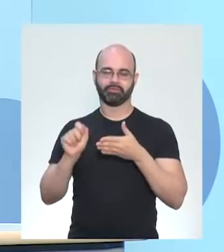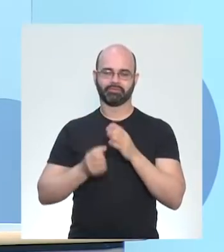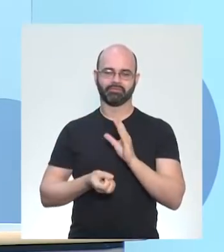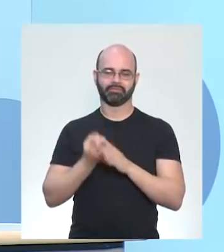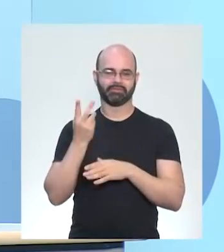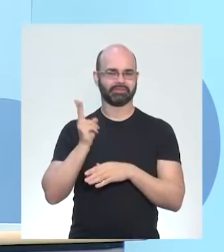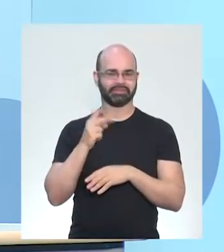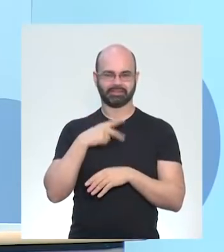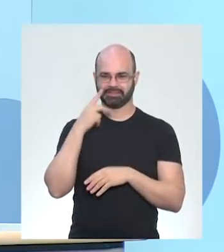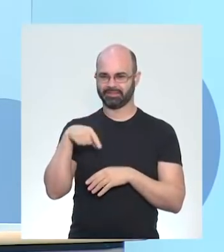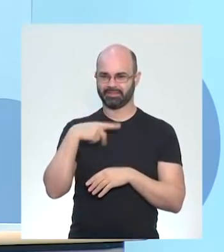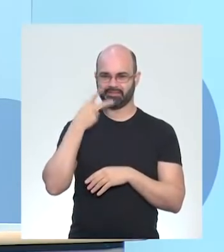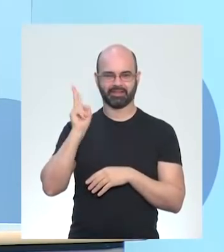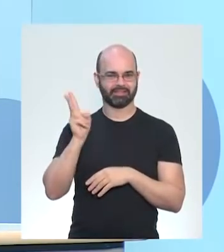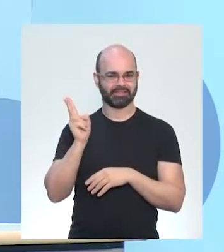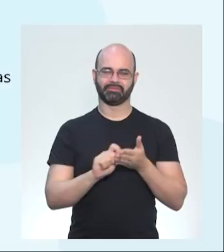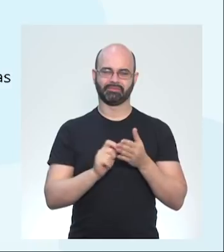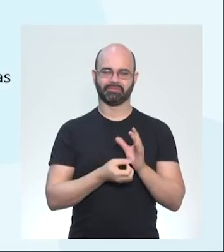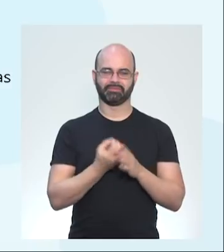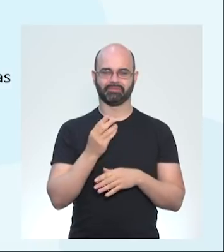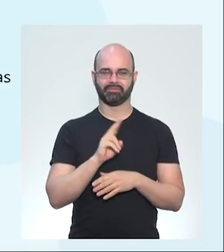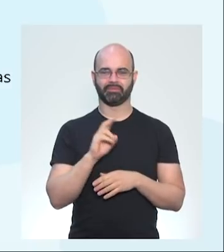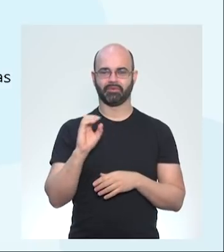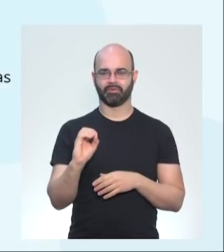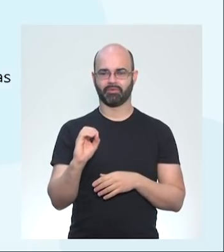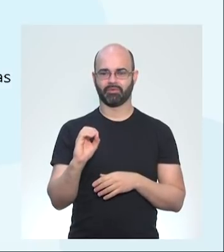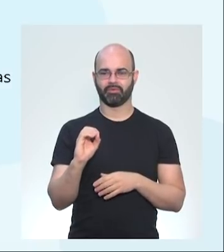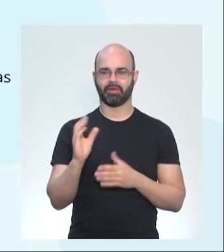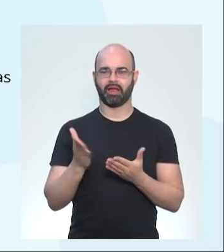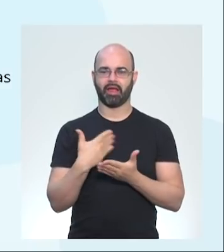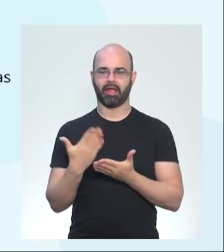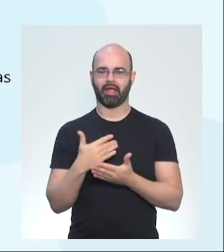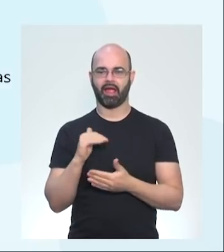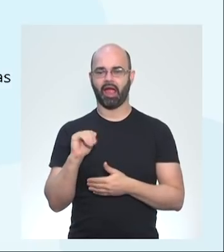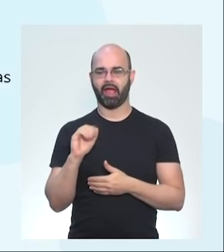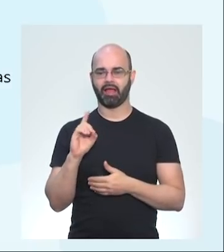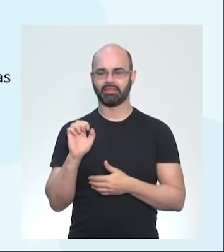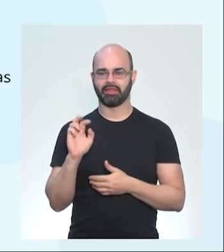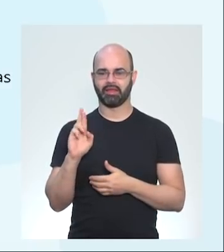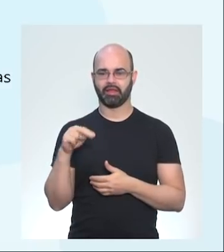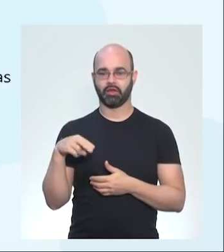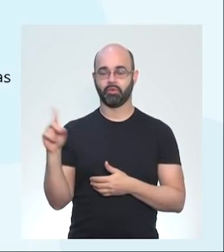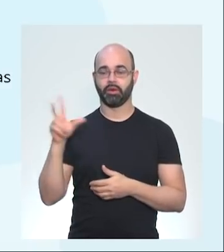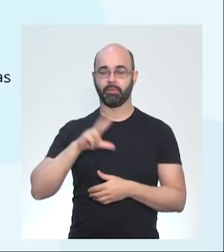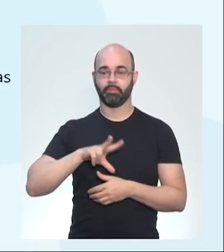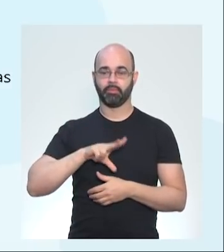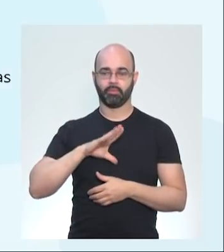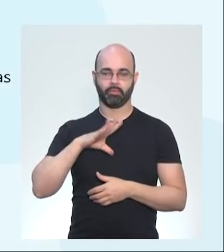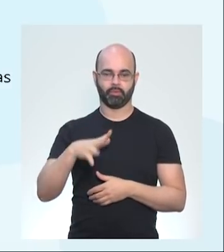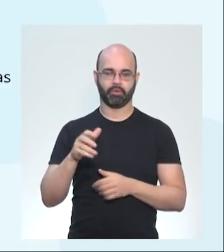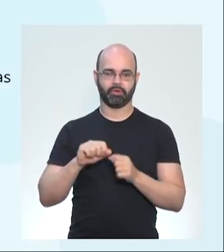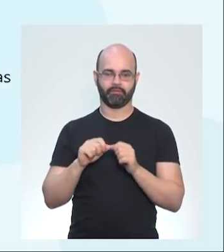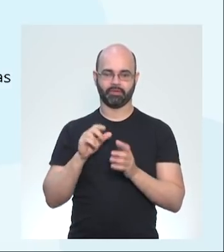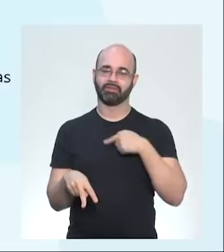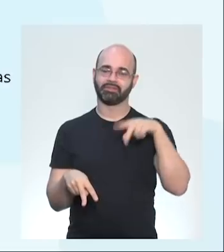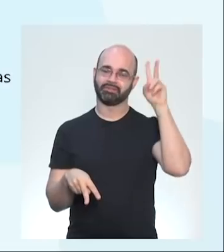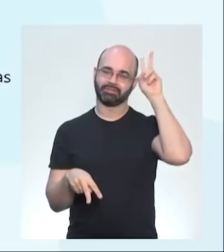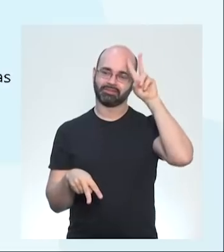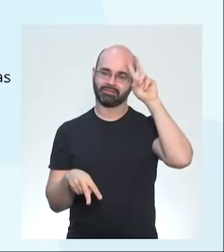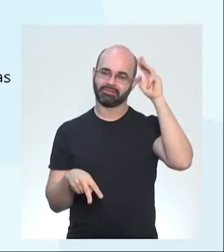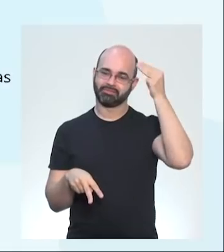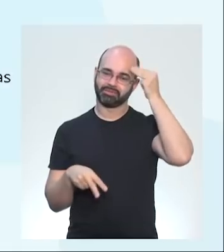não viram esse objeto ainda, mas antigamente, quando não existia caneta esferográfica, né, essa que a gente usa normalmente,